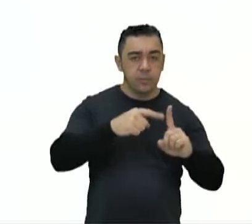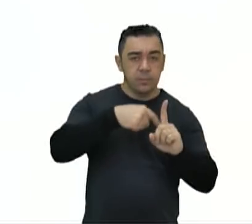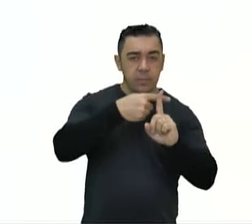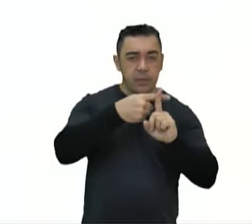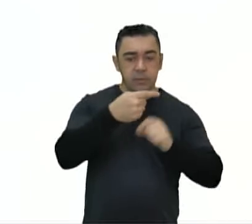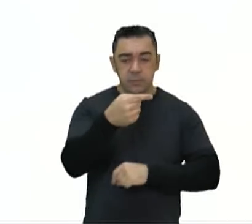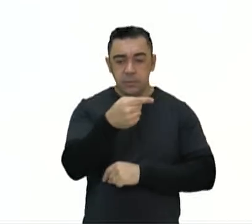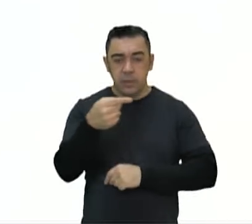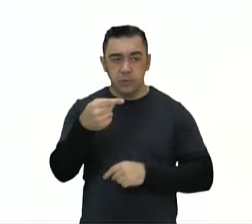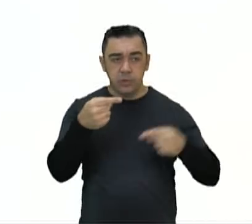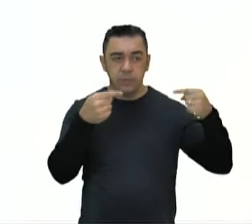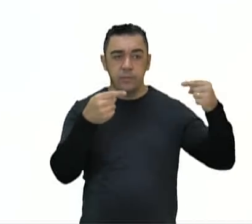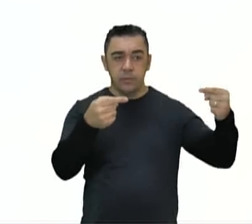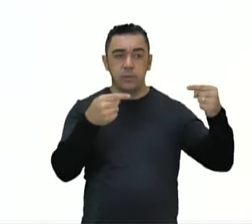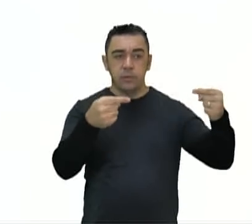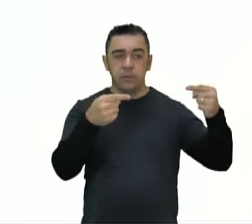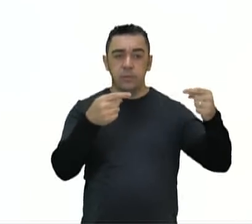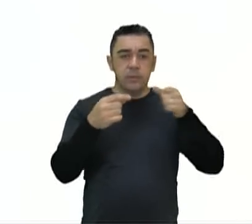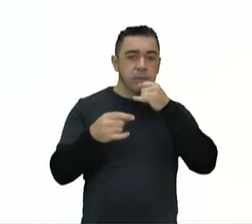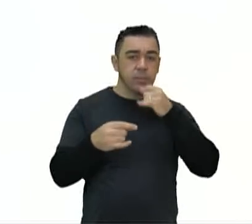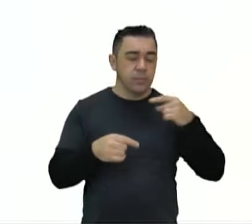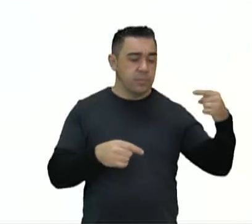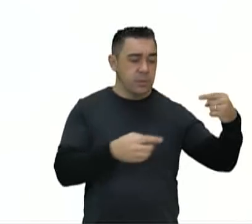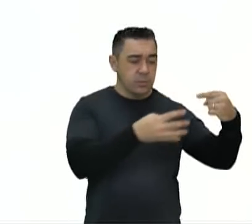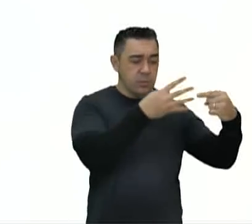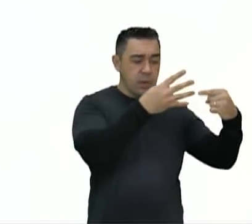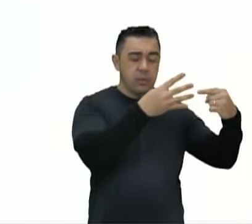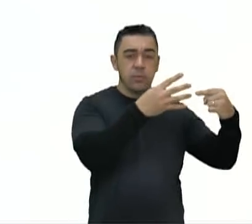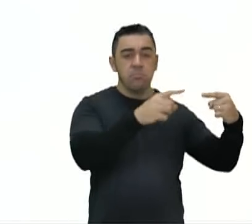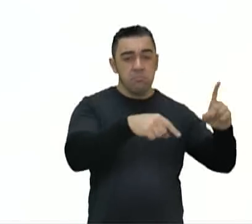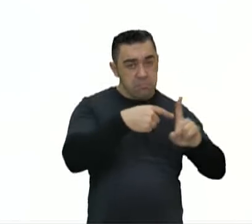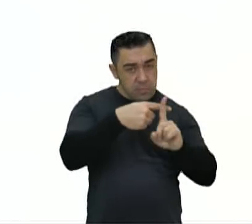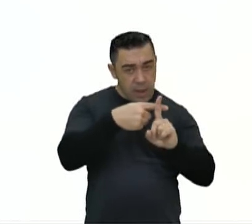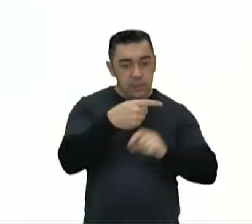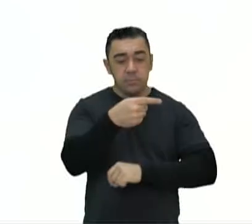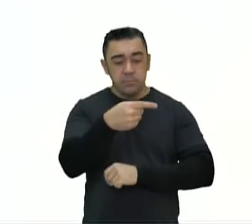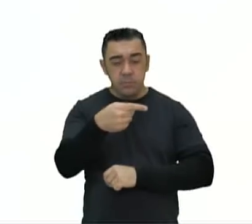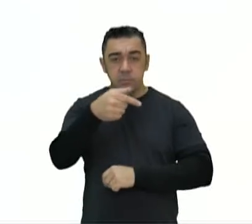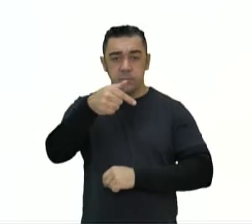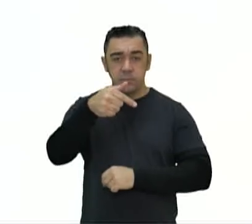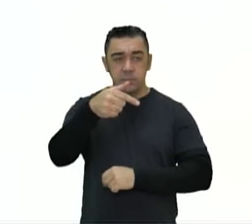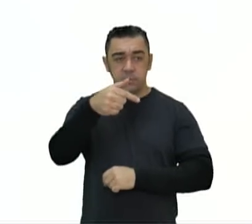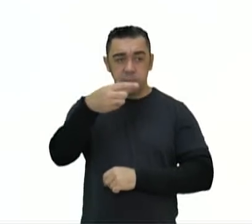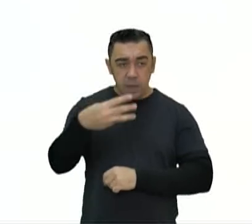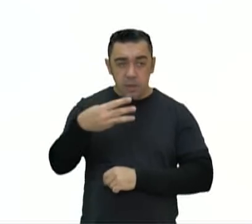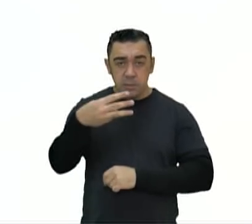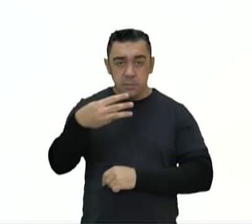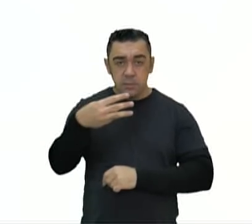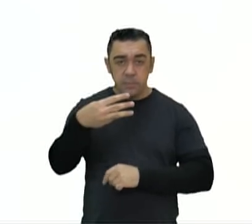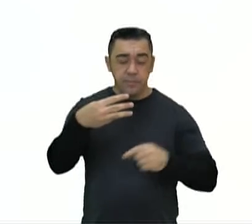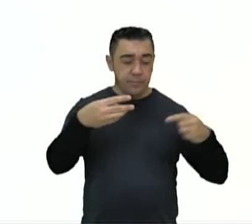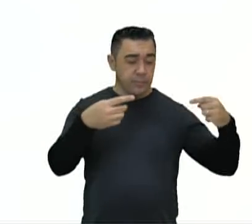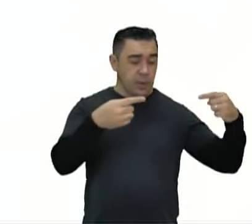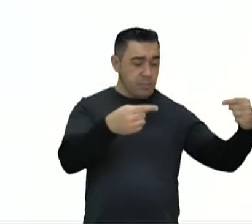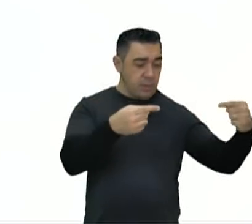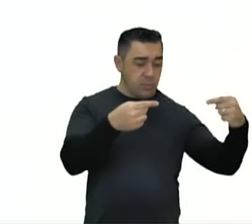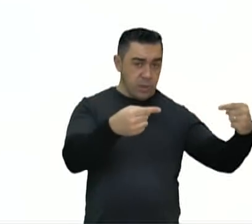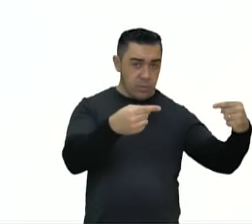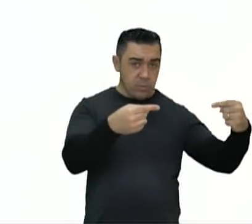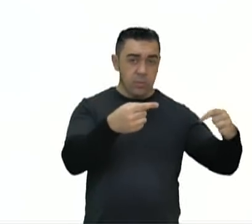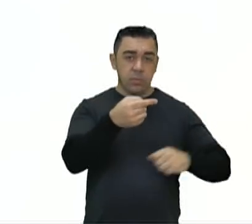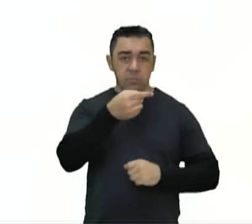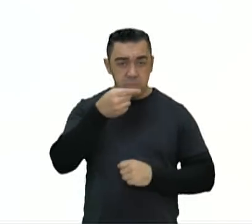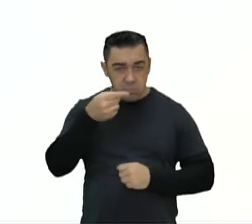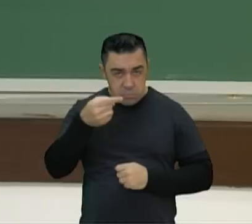sempre negativo. E o módulo do resultado, ele é obtido somando o módulo das parcelas.